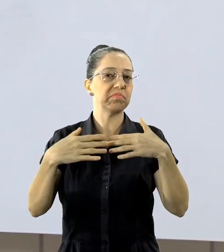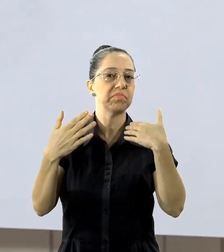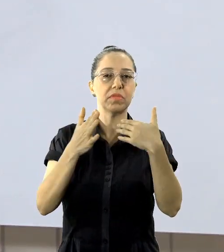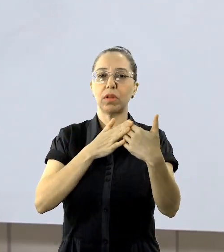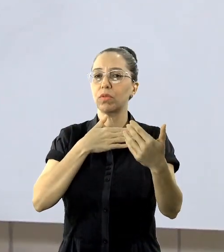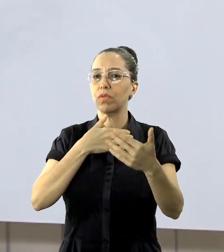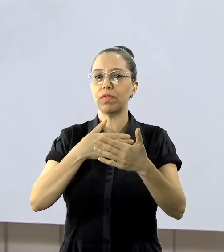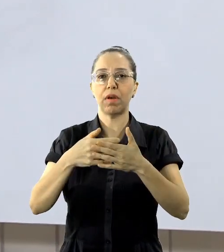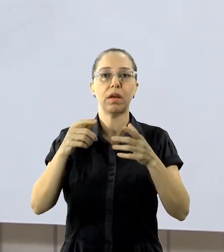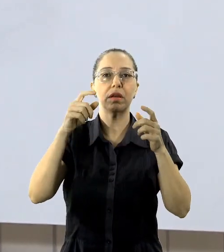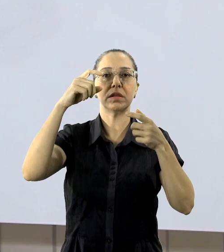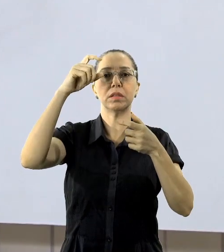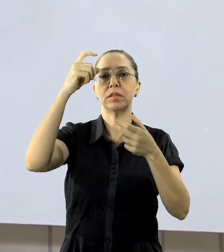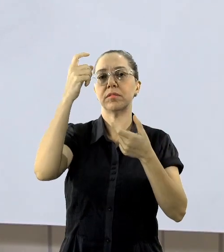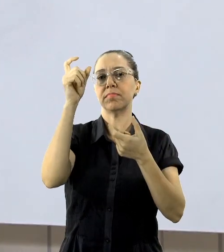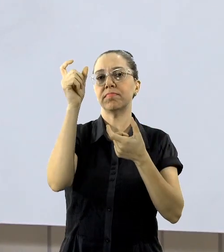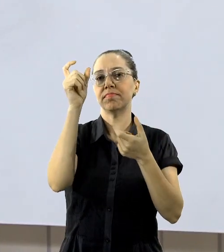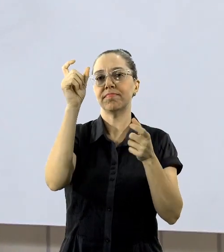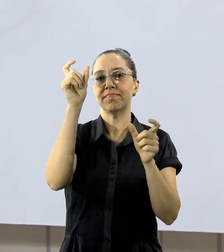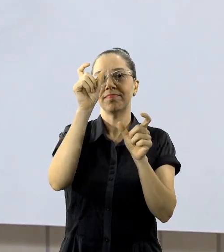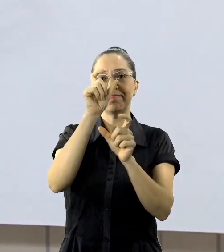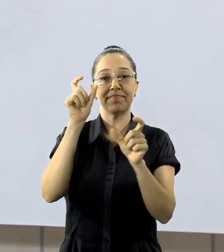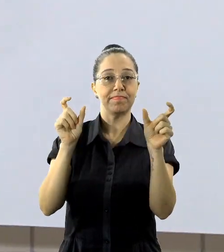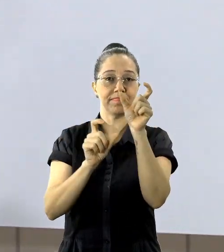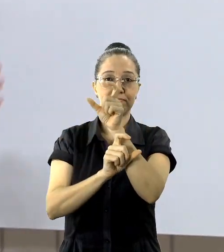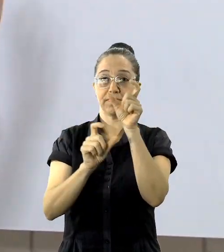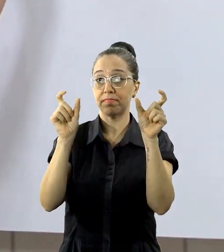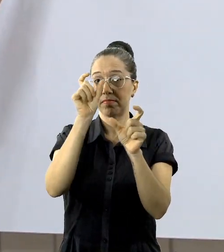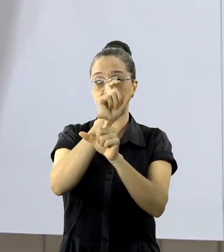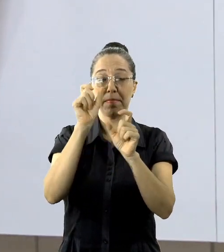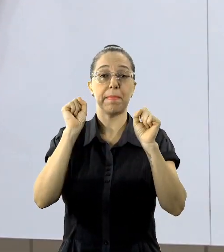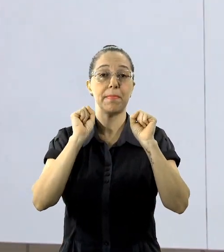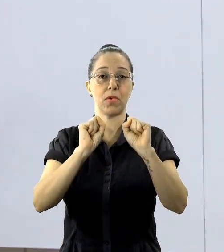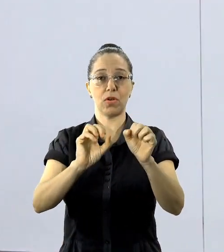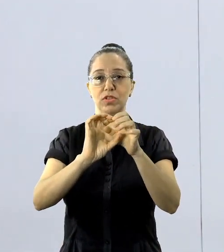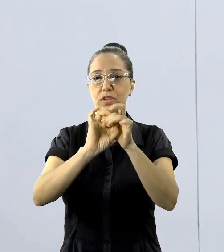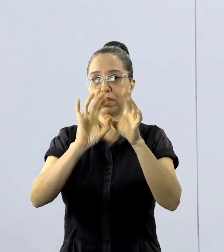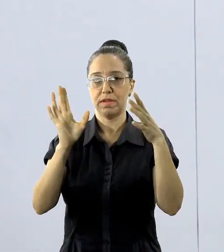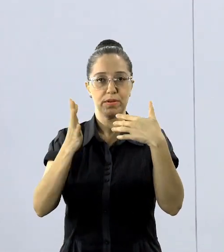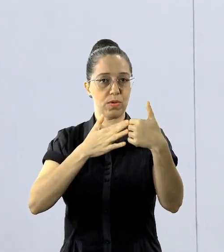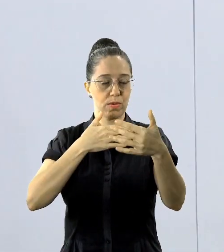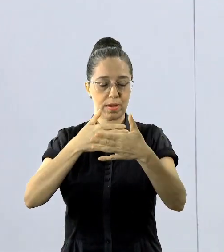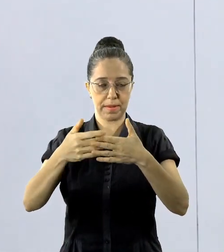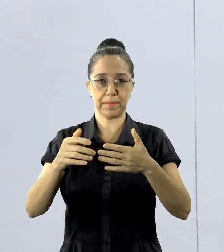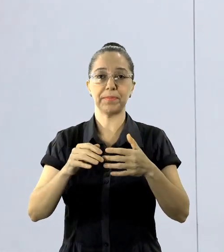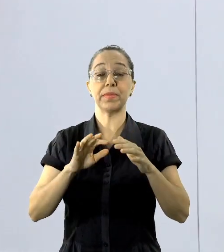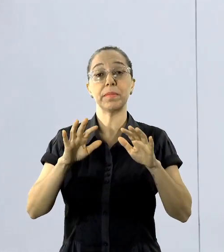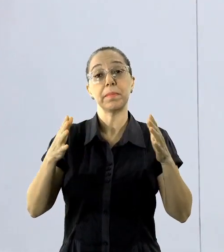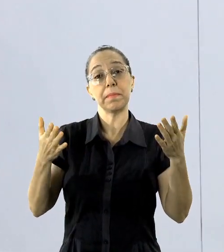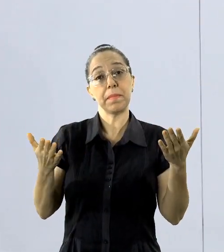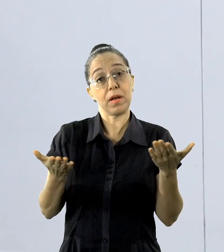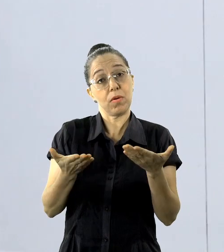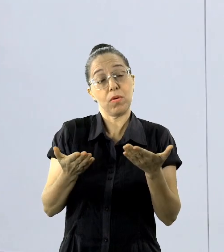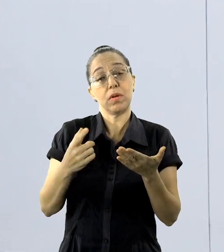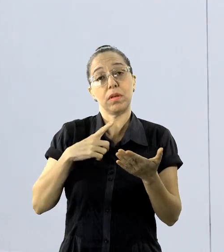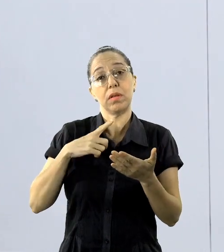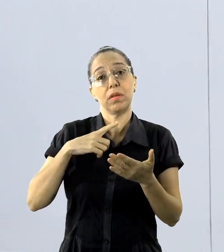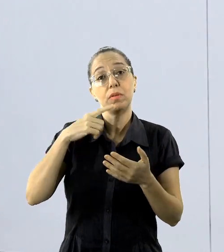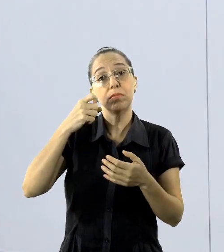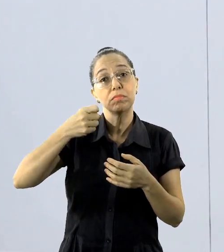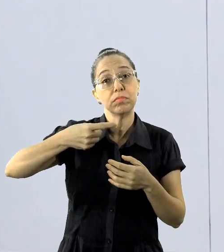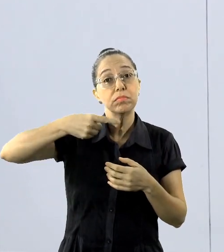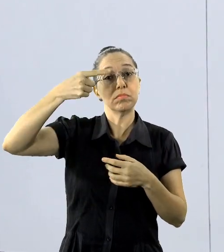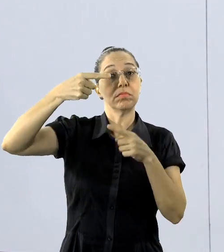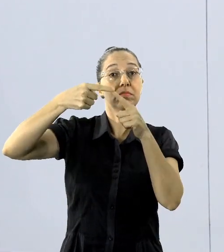parcelas não vai alterar o resultado, nós podemos trocar. E neste caso, a troca é feita porque é